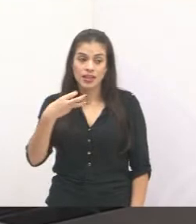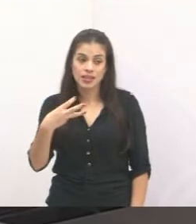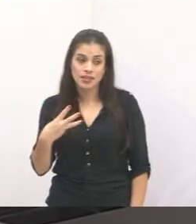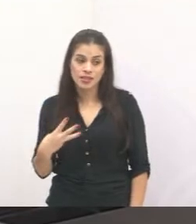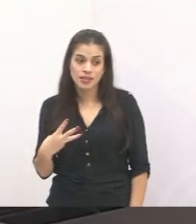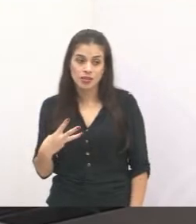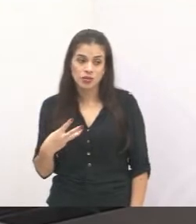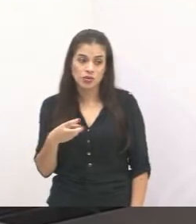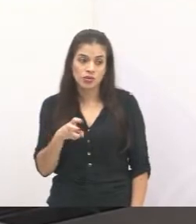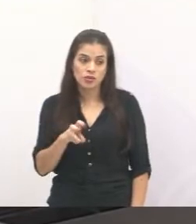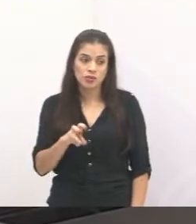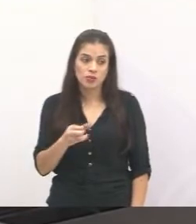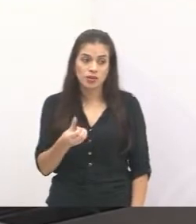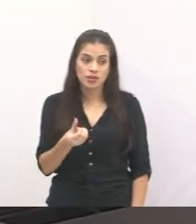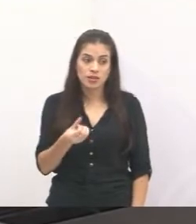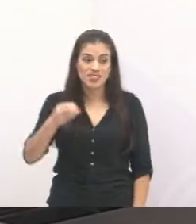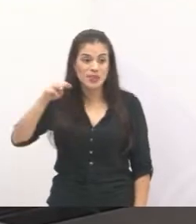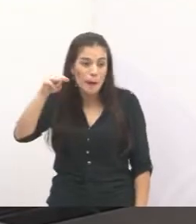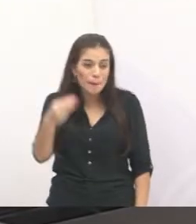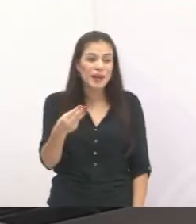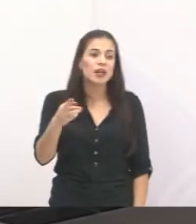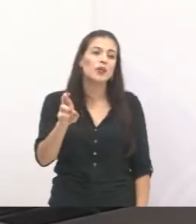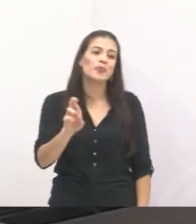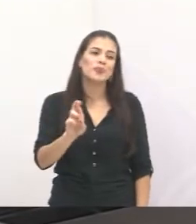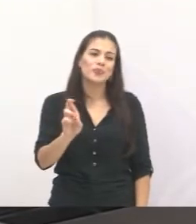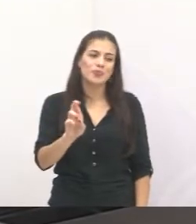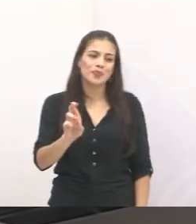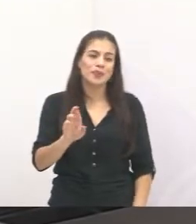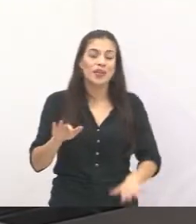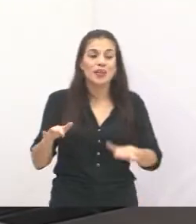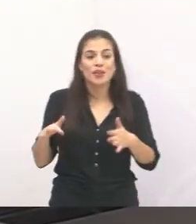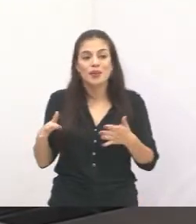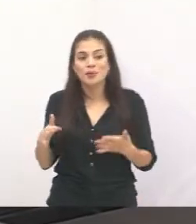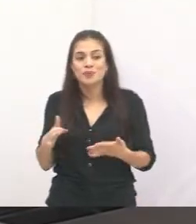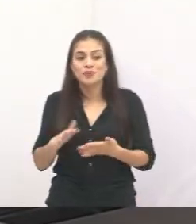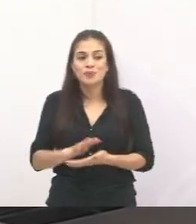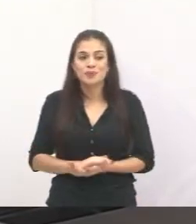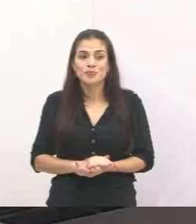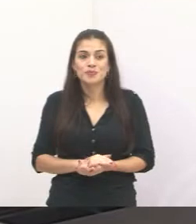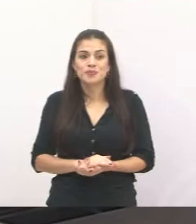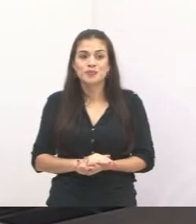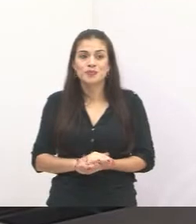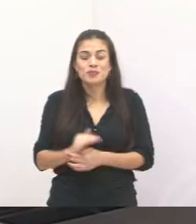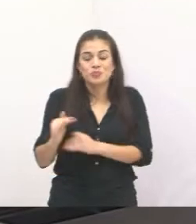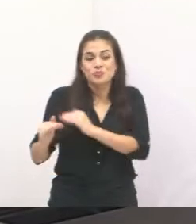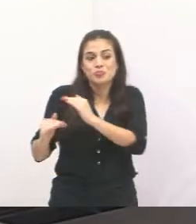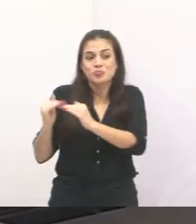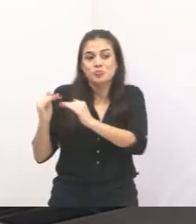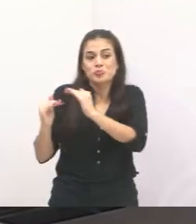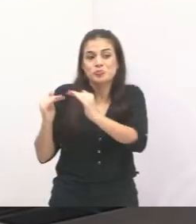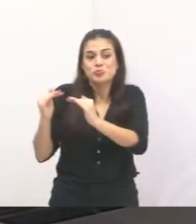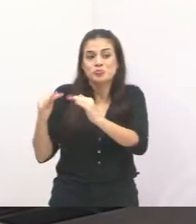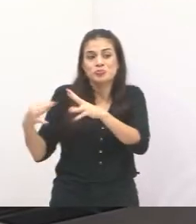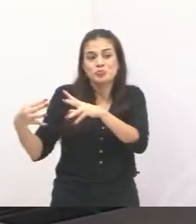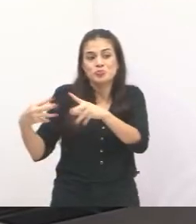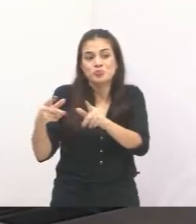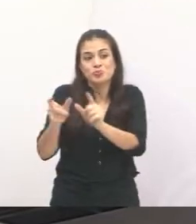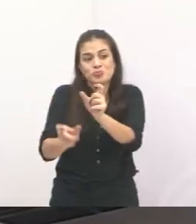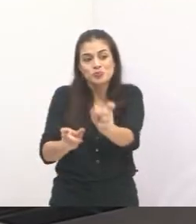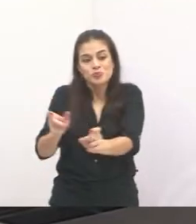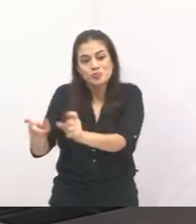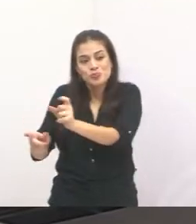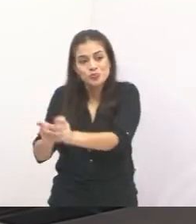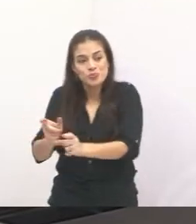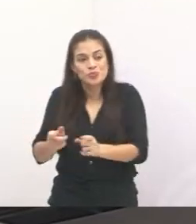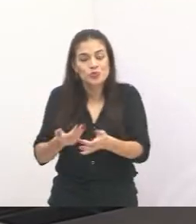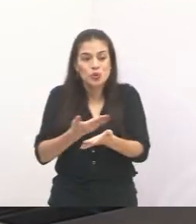356 milhões. Então, e de uma forma em construção, com todas essas pessoas que eu já disse no início